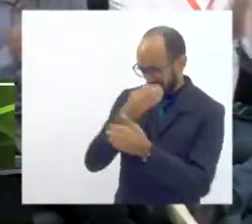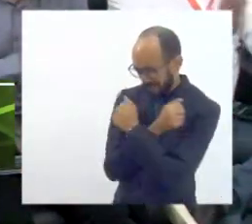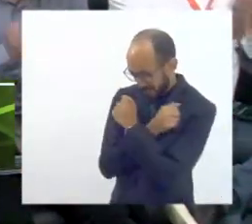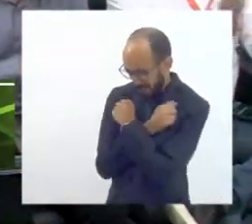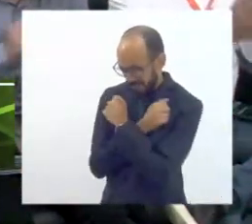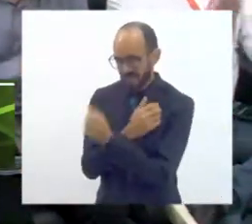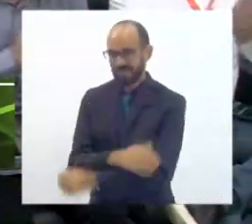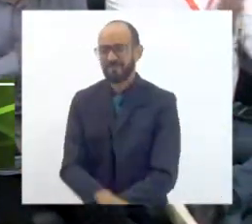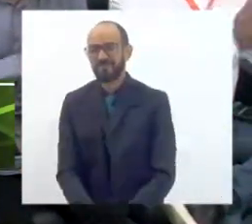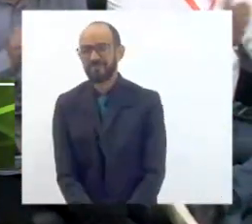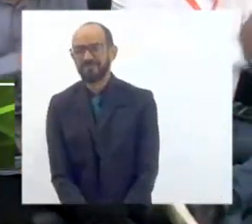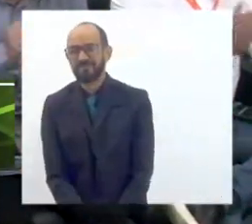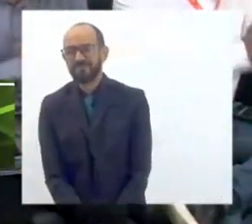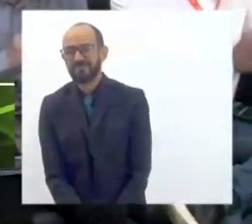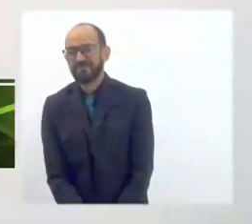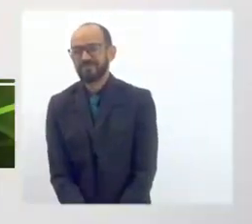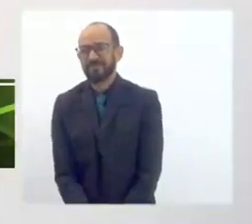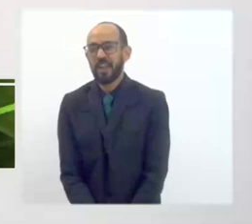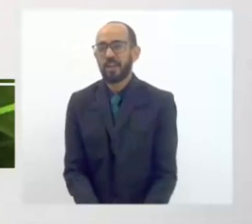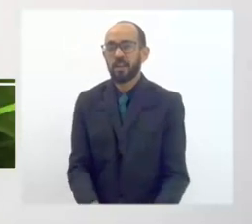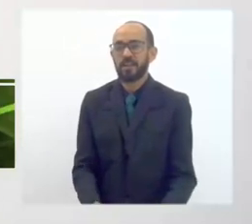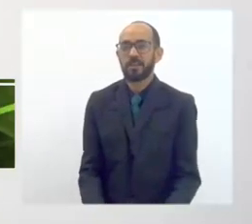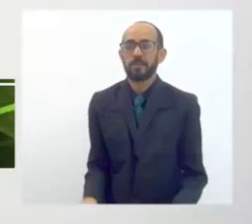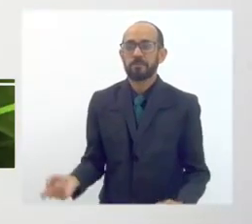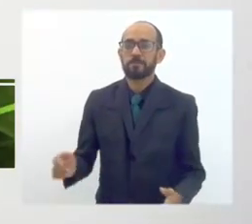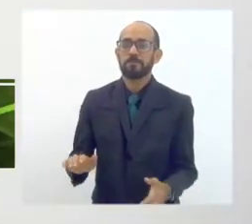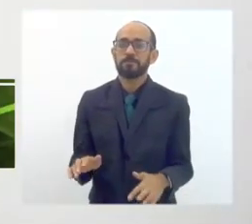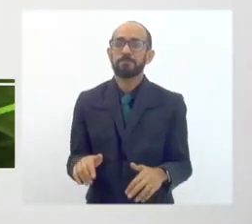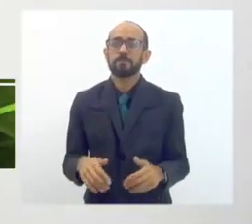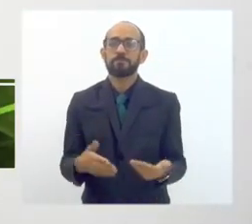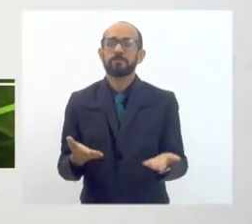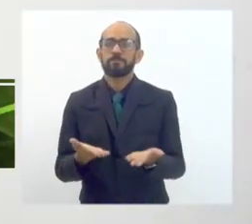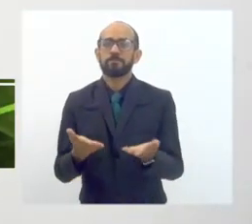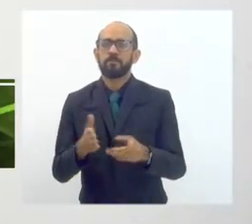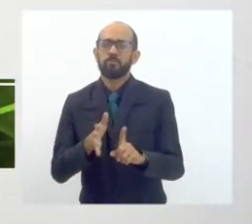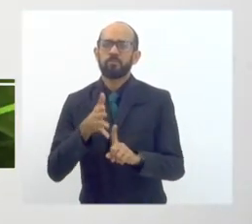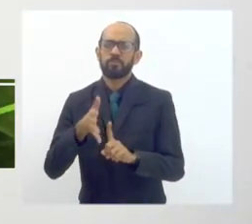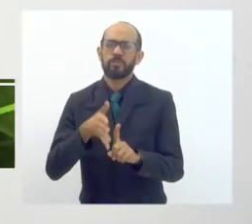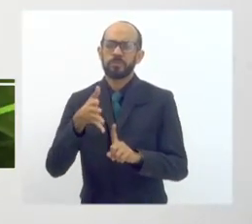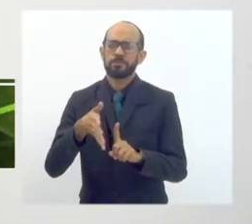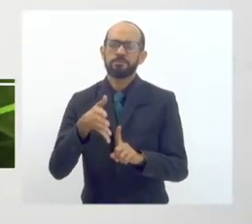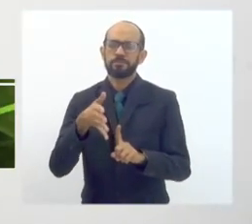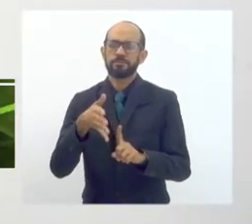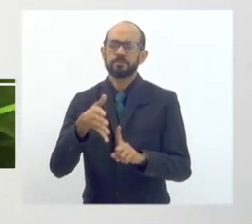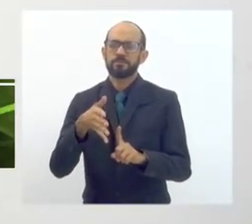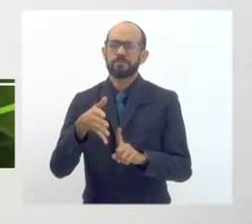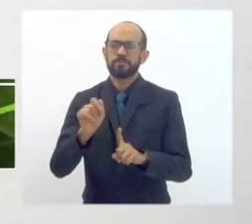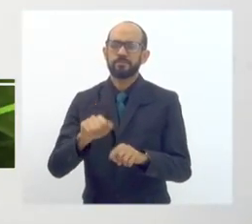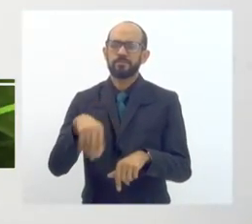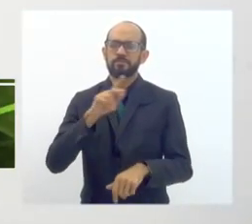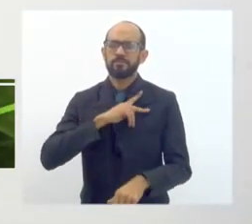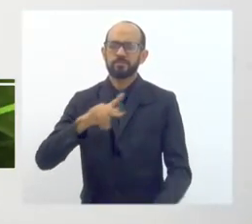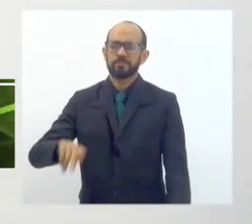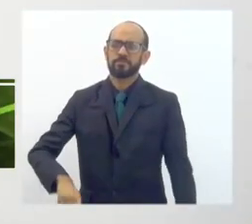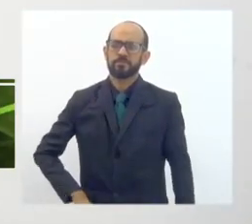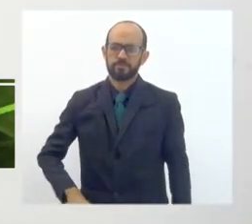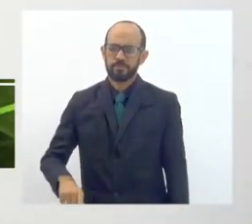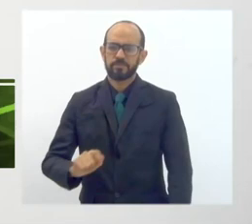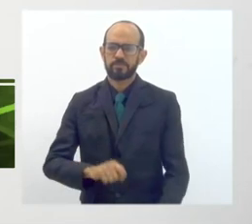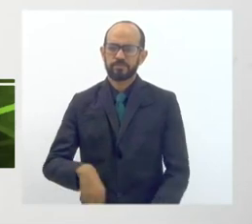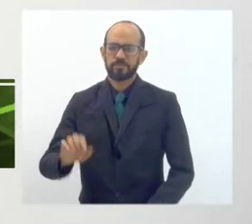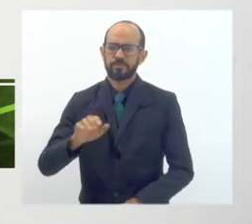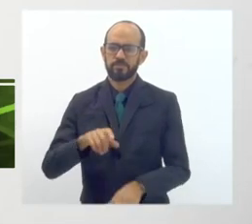Okay. Voltando ao protocolo, vamos passar a palavra agora da presidente